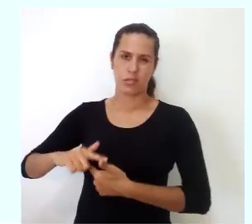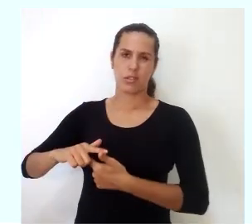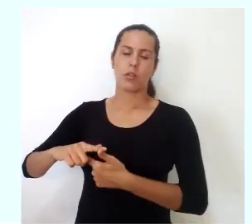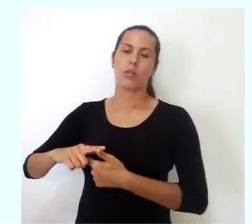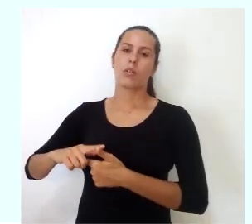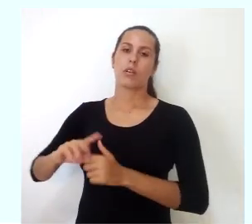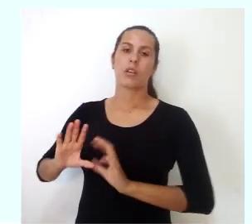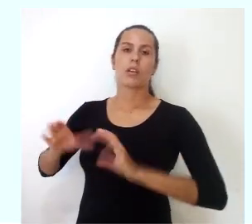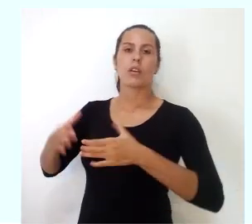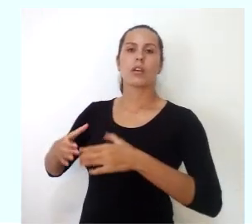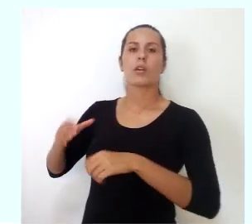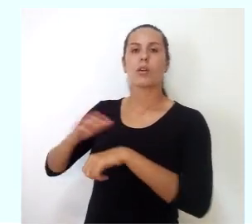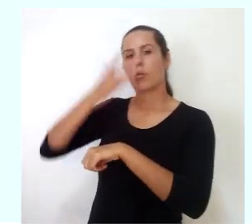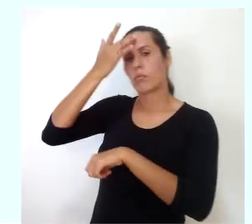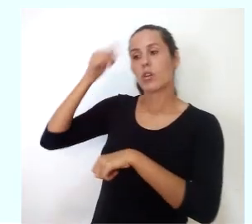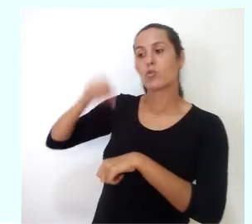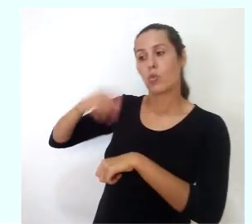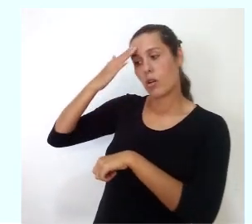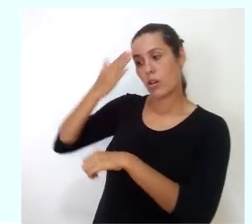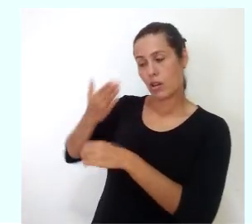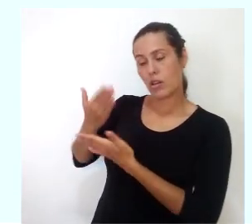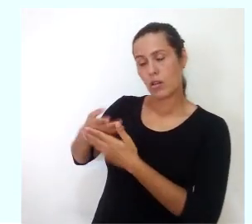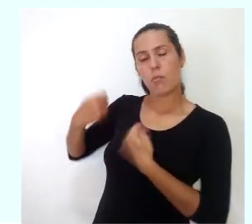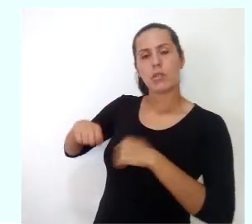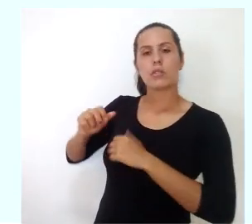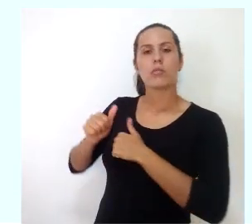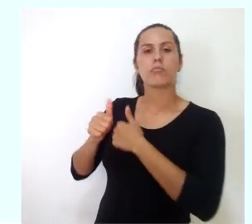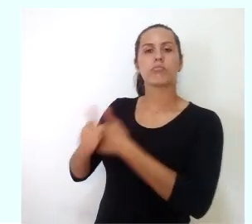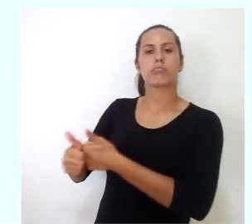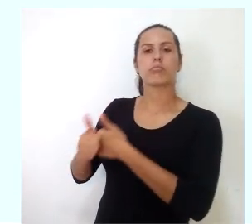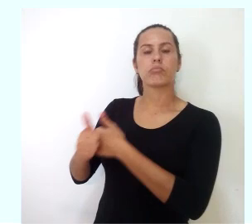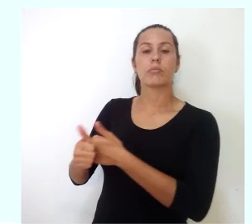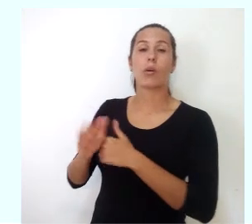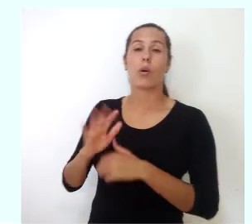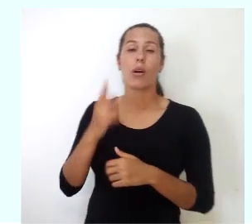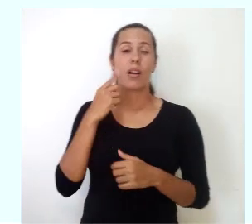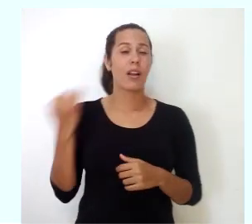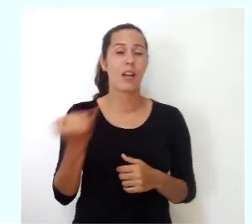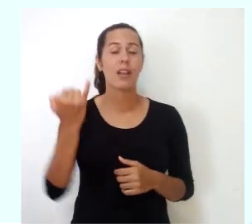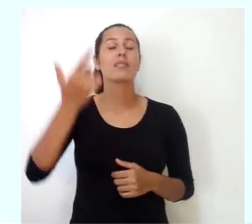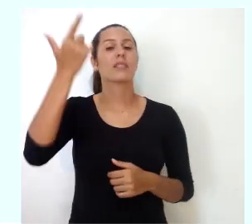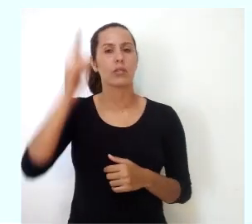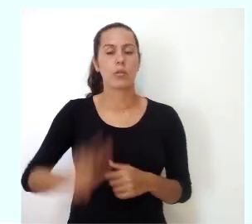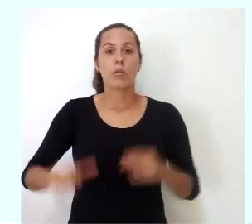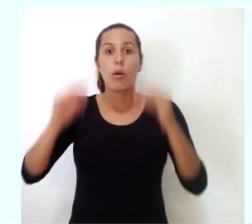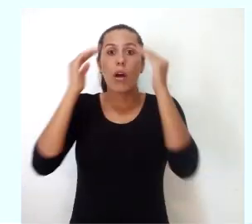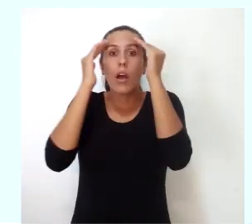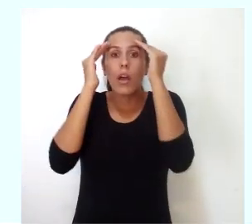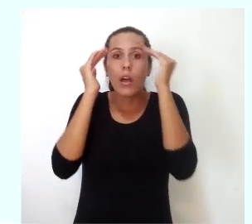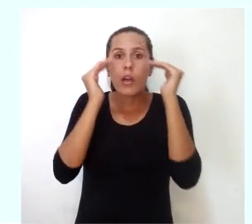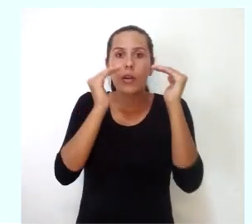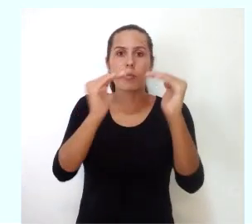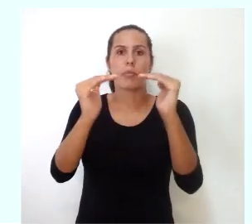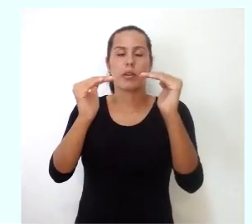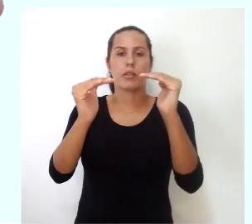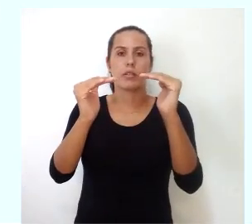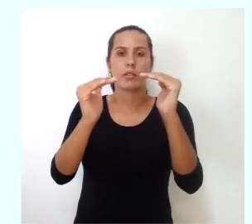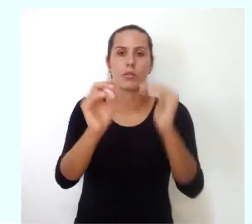sempre o respeito. Então, isso aqui é algo sumariamente importante nesse